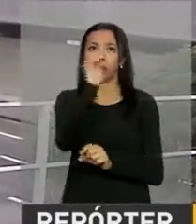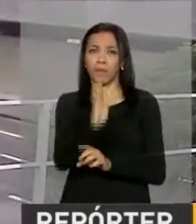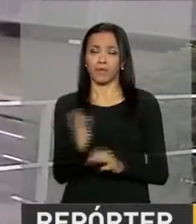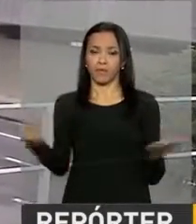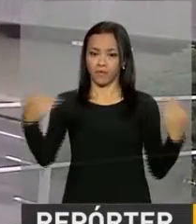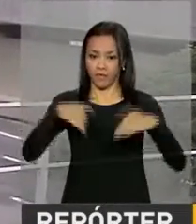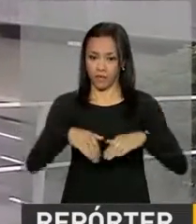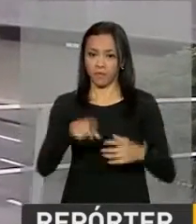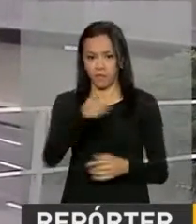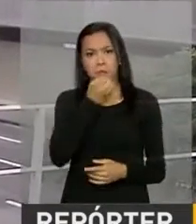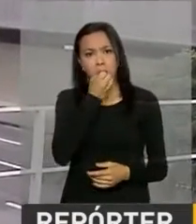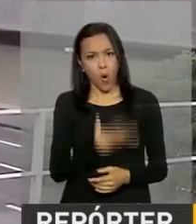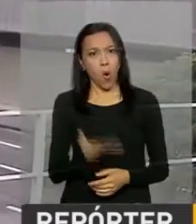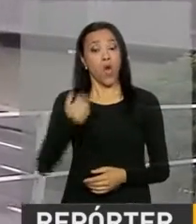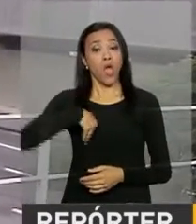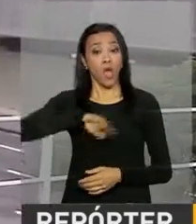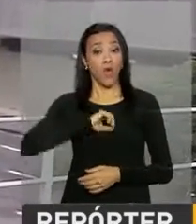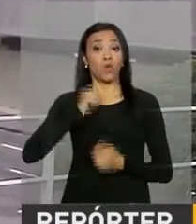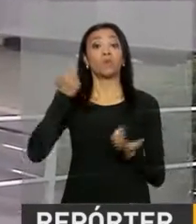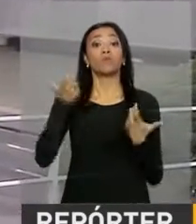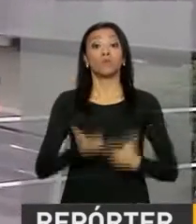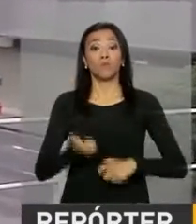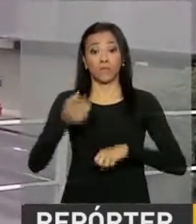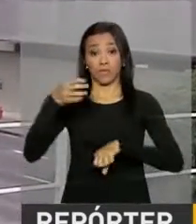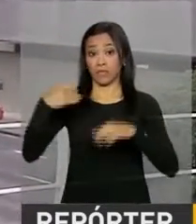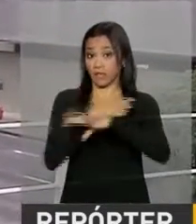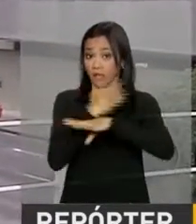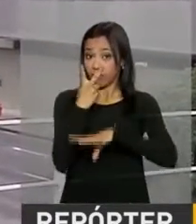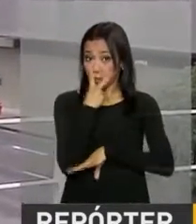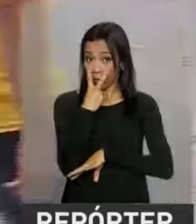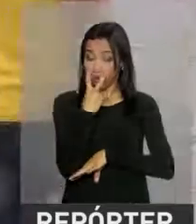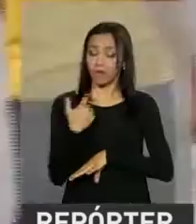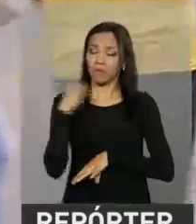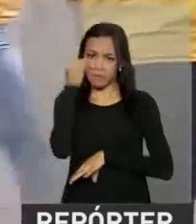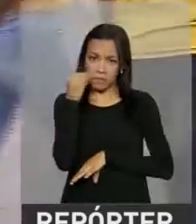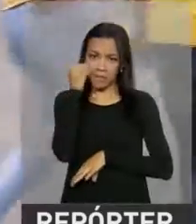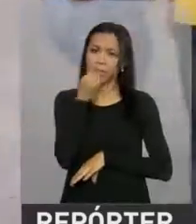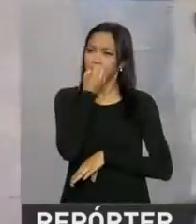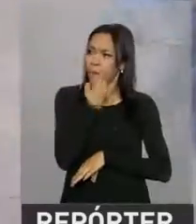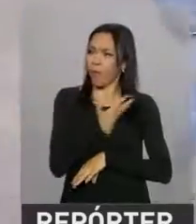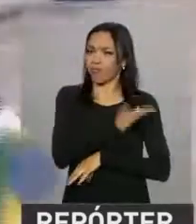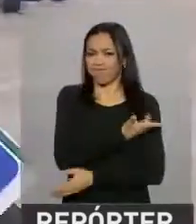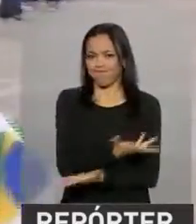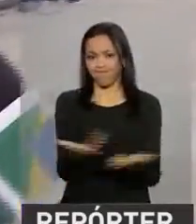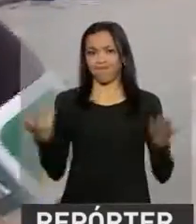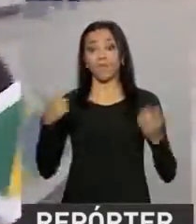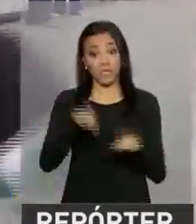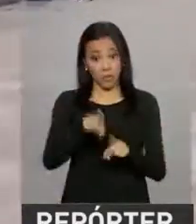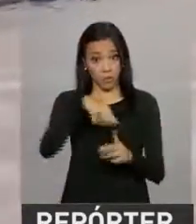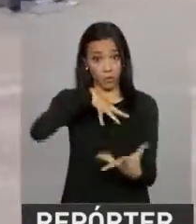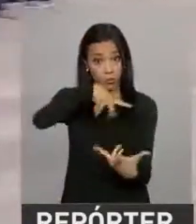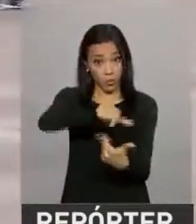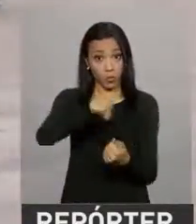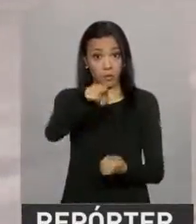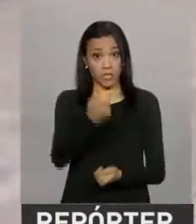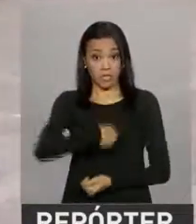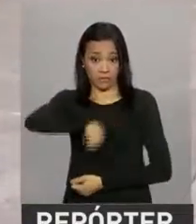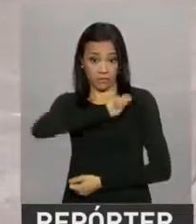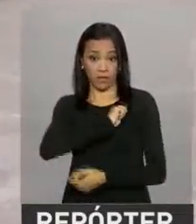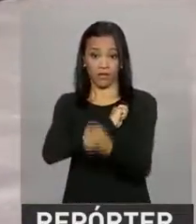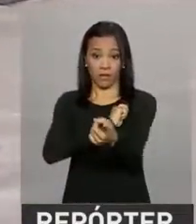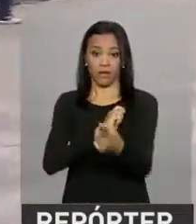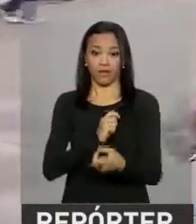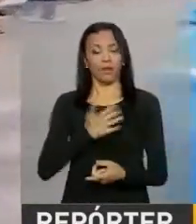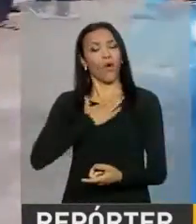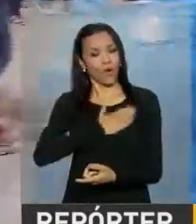foi muito bom, não sou daqui, sou de Vitória. E tô adorando a experiência de estar no Rio. E do mundo também. Esse espanhol gostou do que viu. Eu